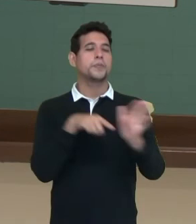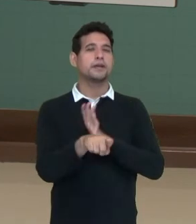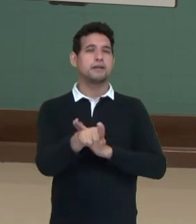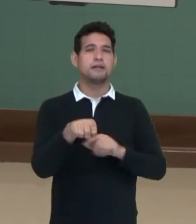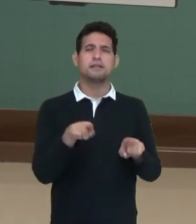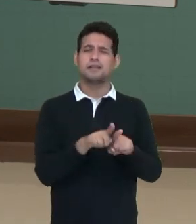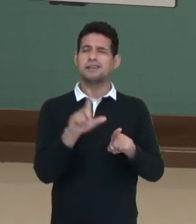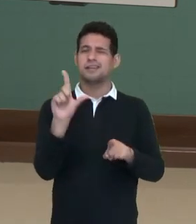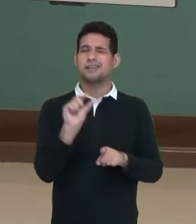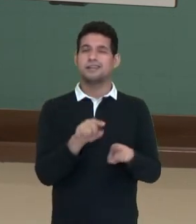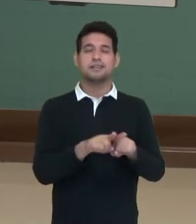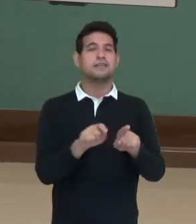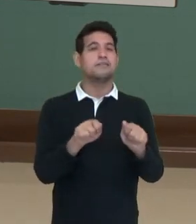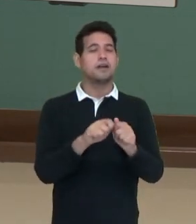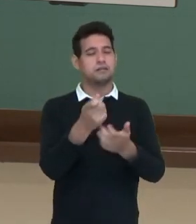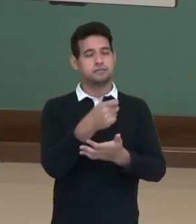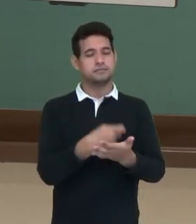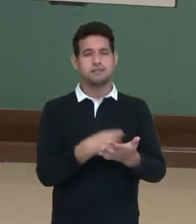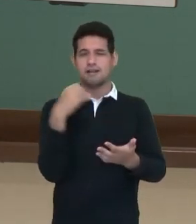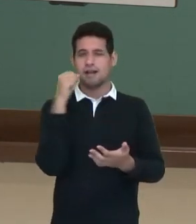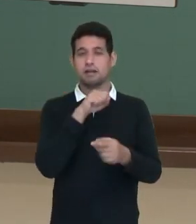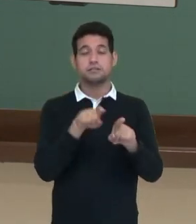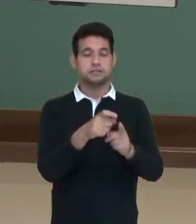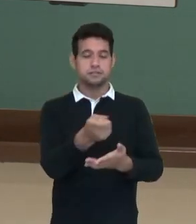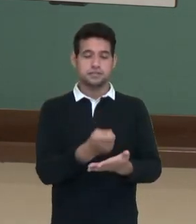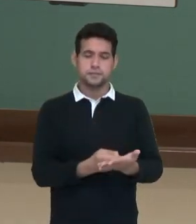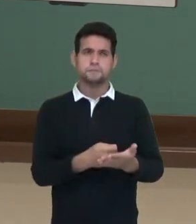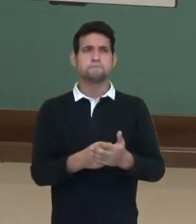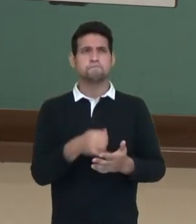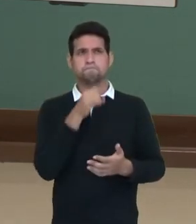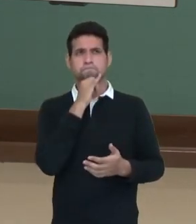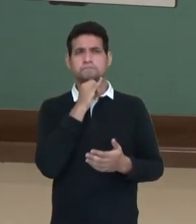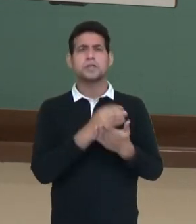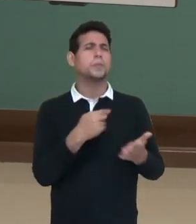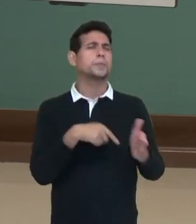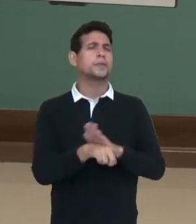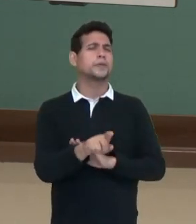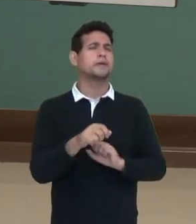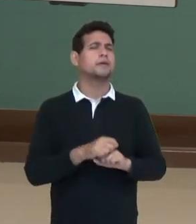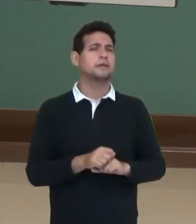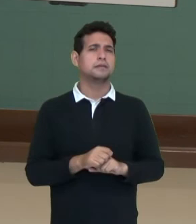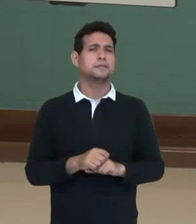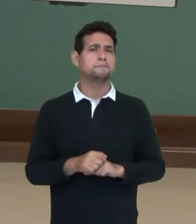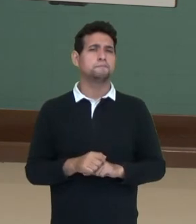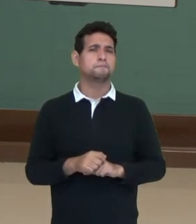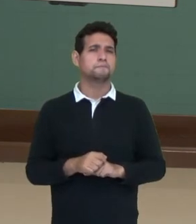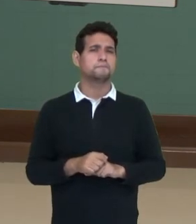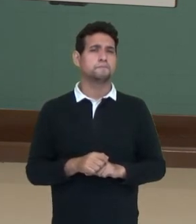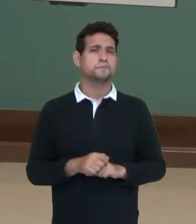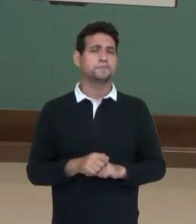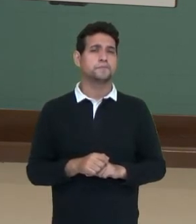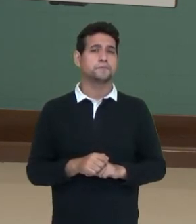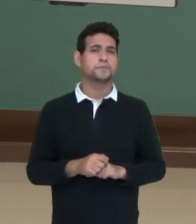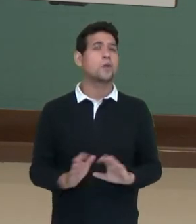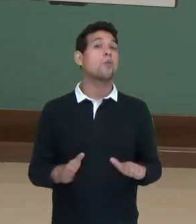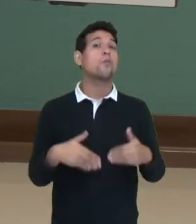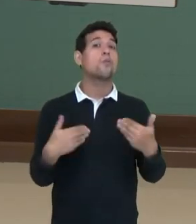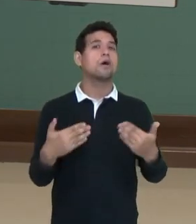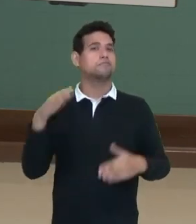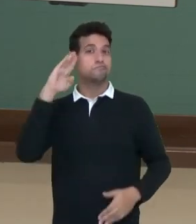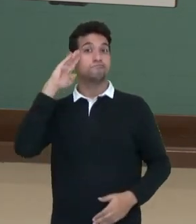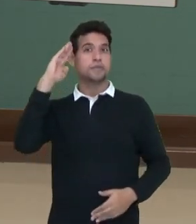bem curta, você vai anotá-la bem rapidinho no teu caderno. Então eu pergunto para você: qual que é a